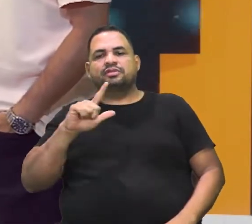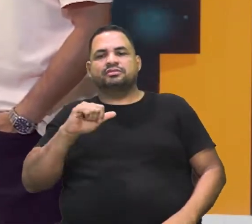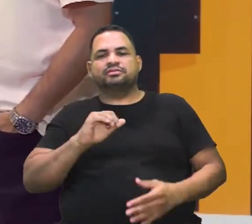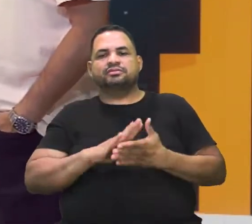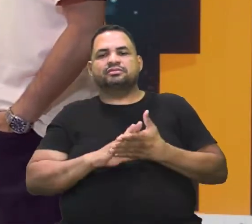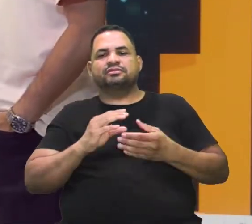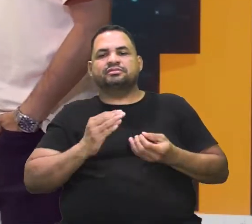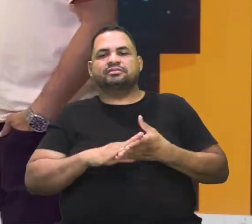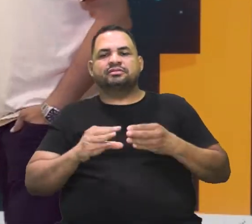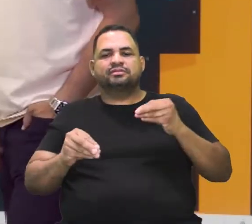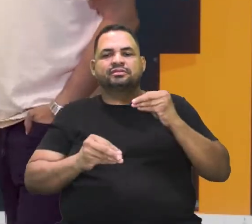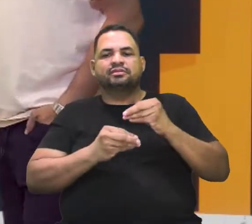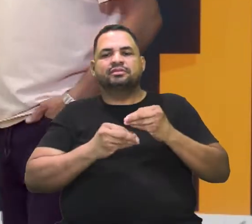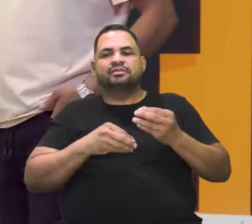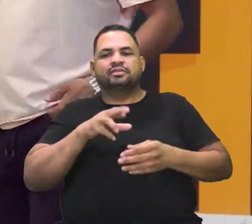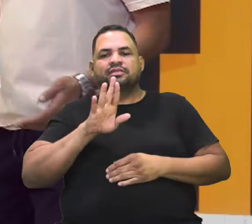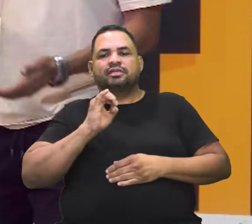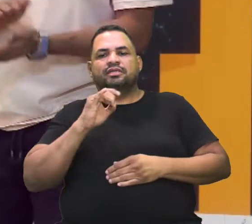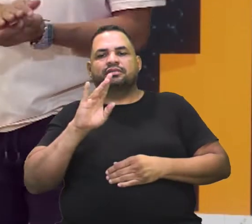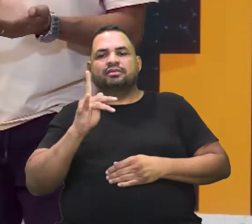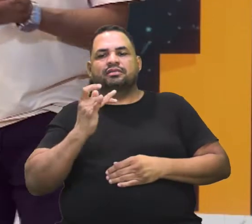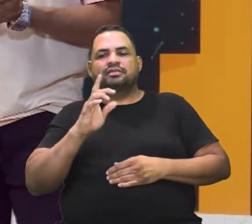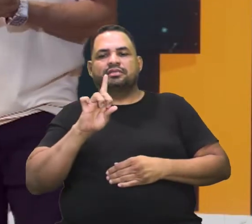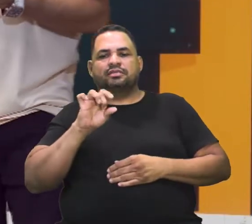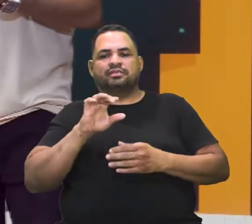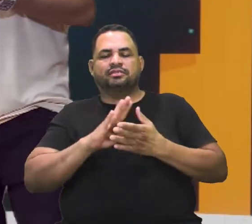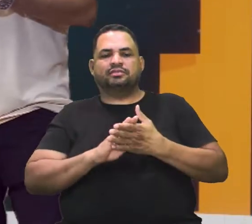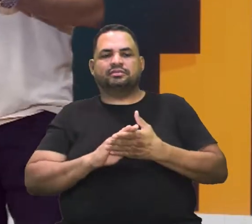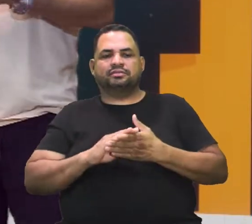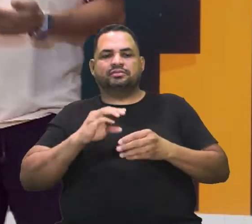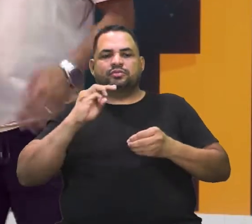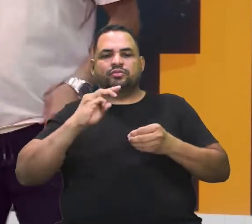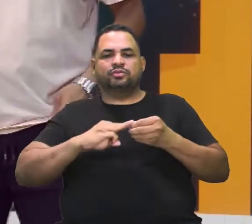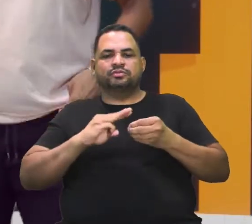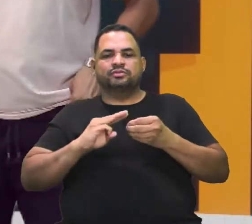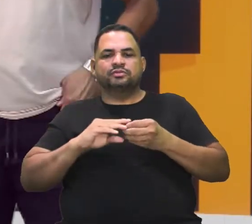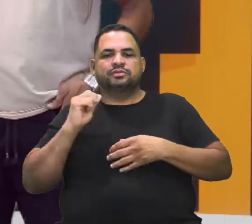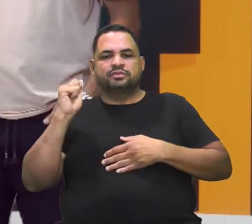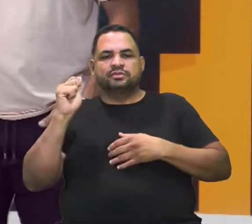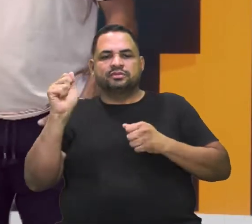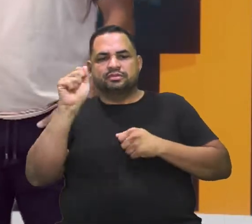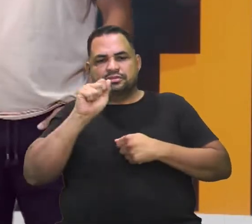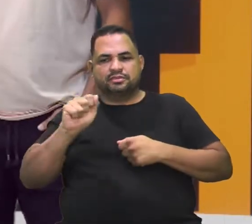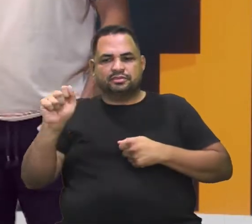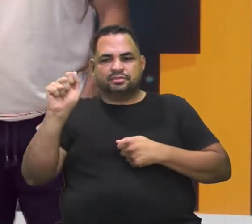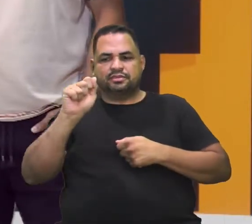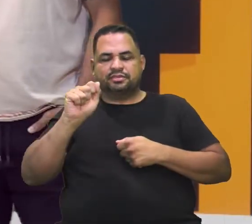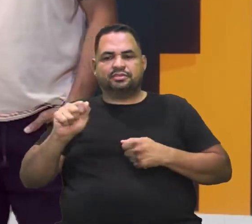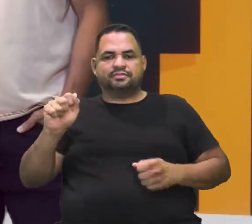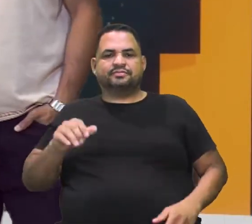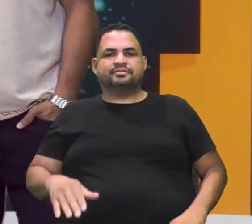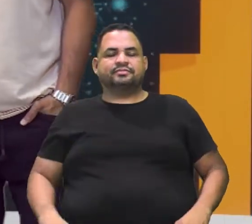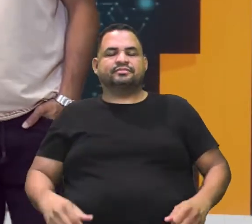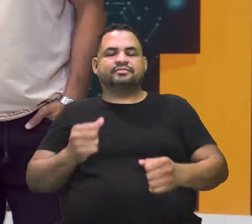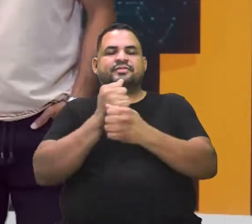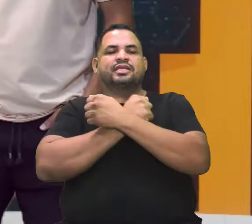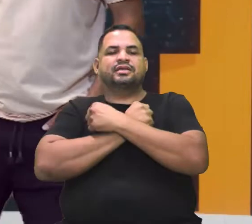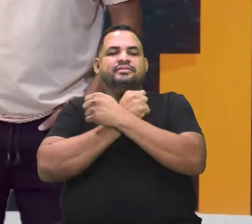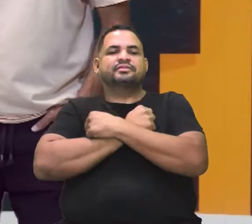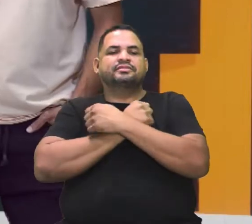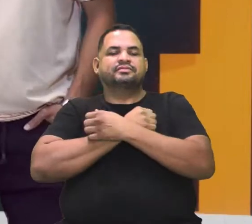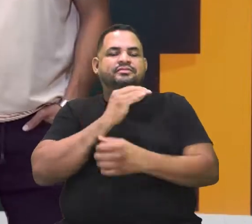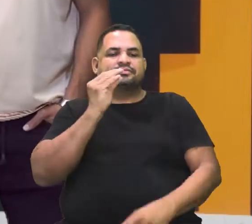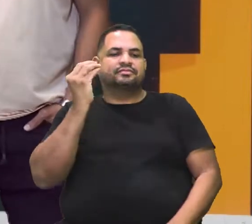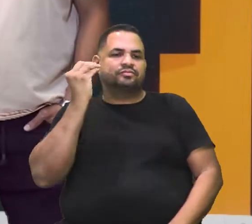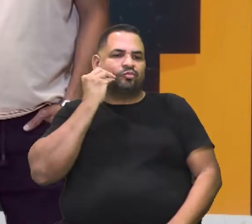Ariquemes. Ariquemes, extensão da Ricardo Cantaede. Legal, né? Então, gente, um abraço ao professor presencial, um beijo no